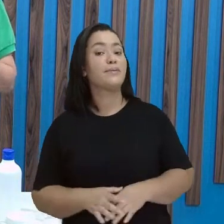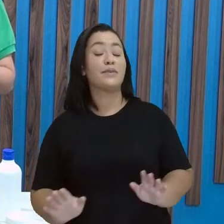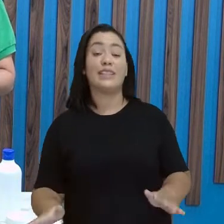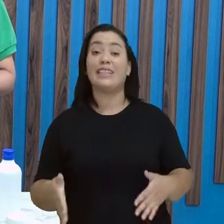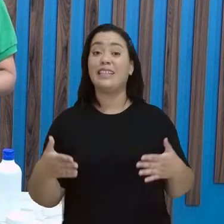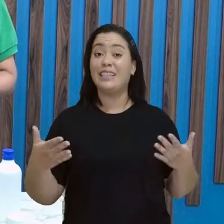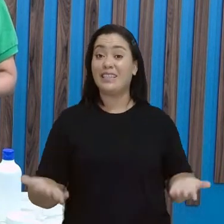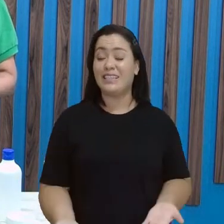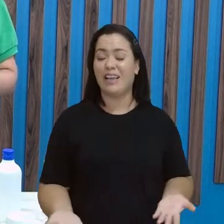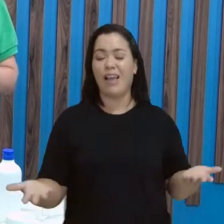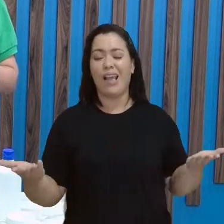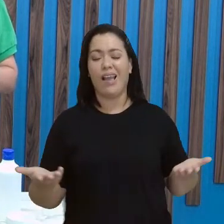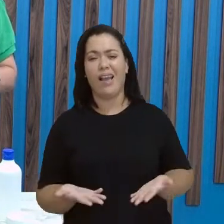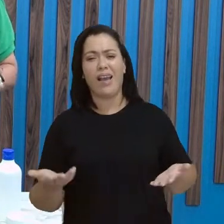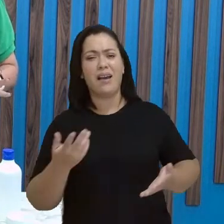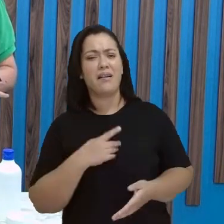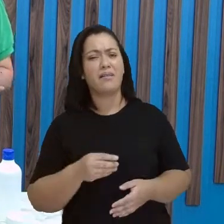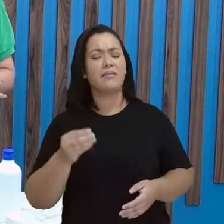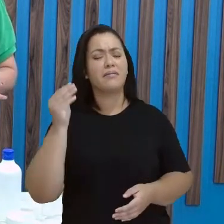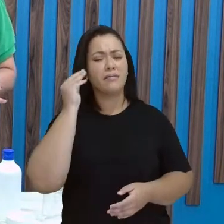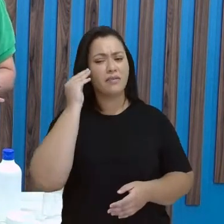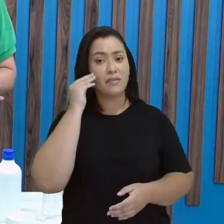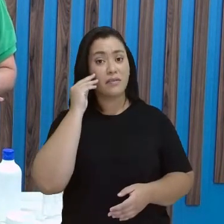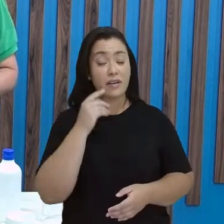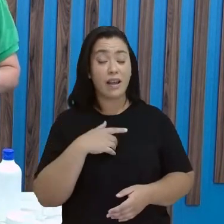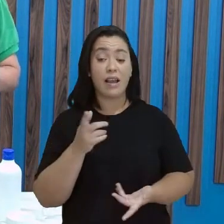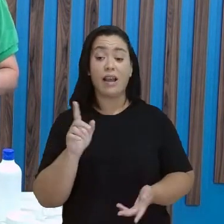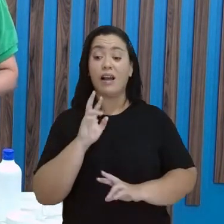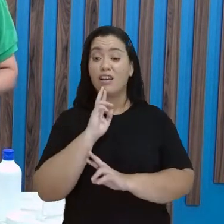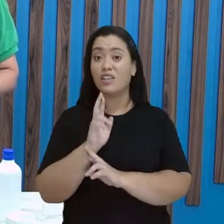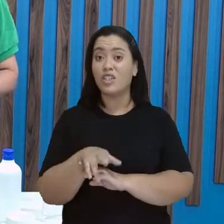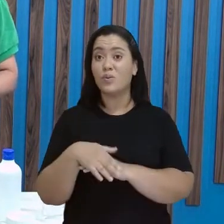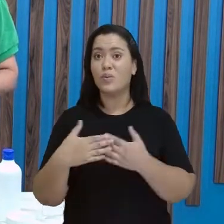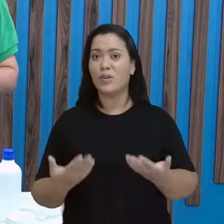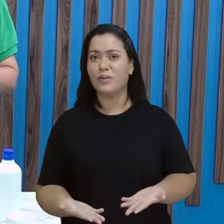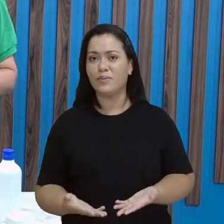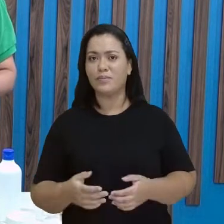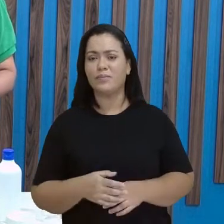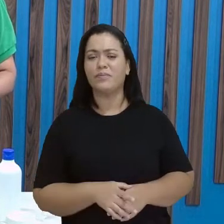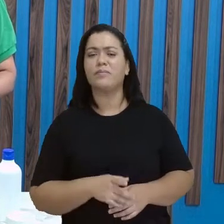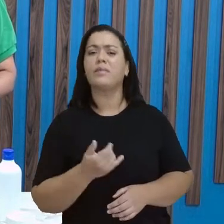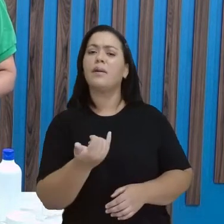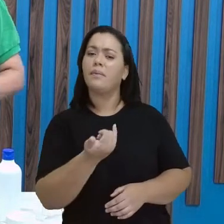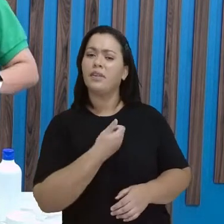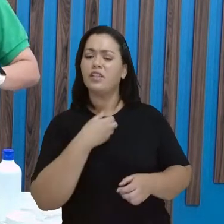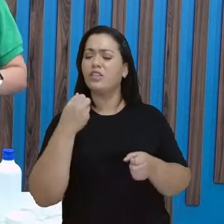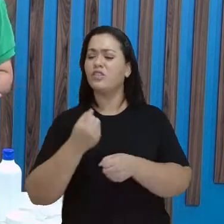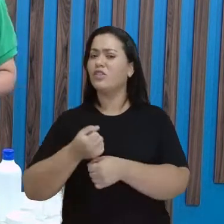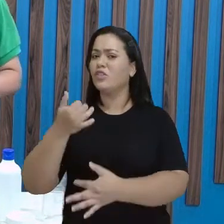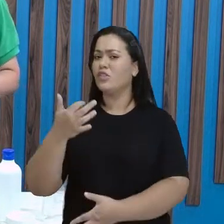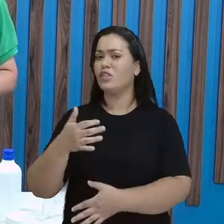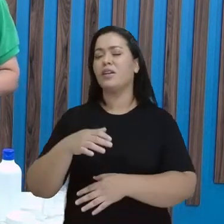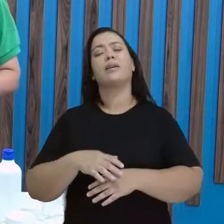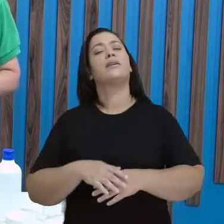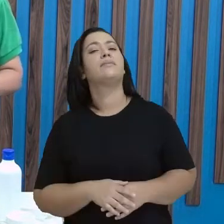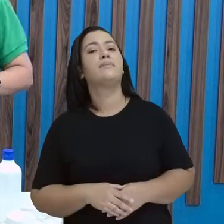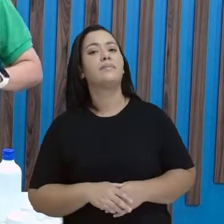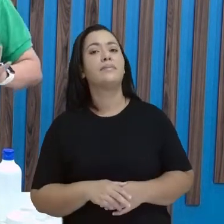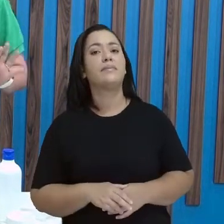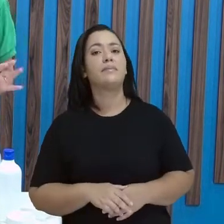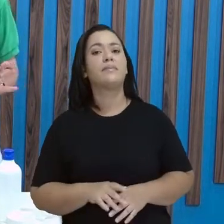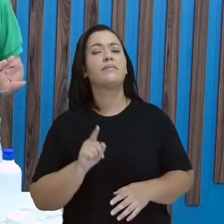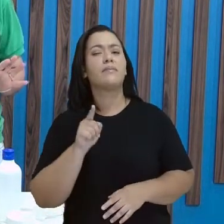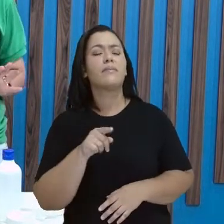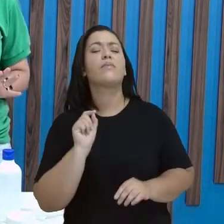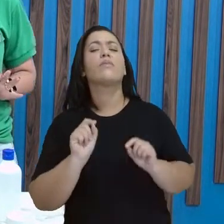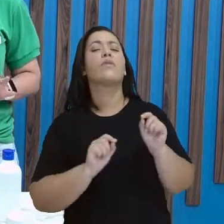Então, vamos agora verificar o resultado. Quem respondeu, conta aí no chat para a professora Keise. Foi